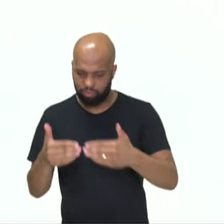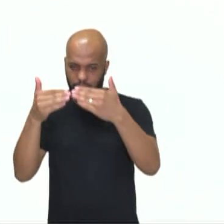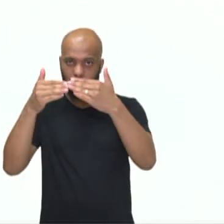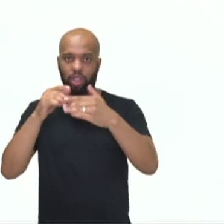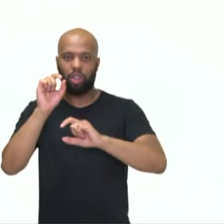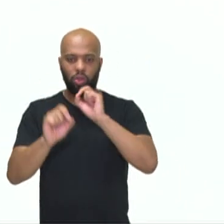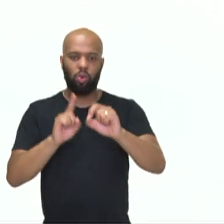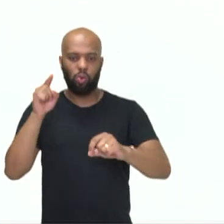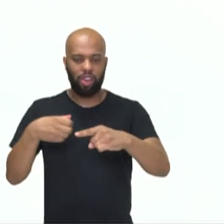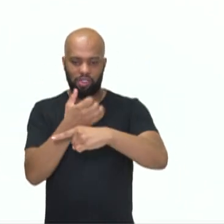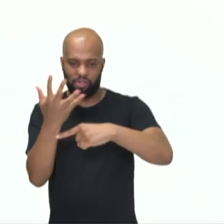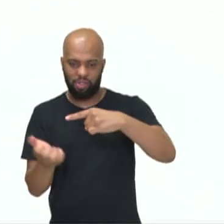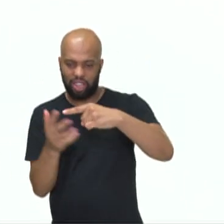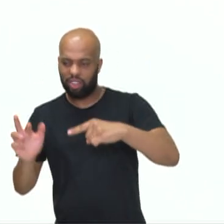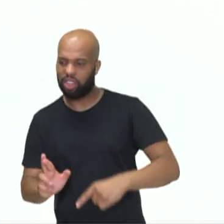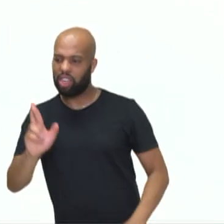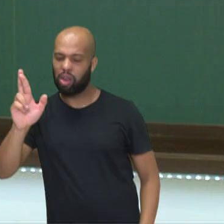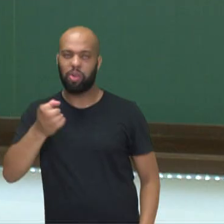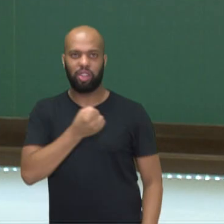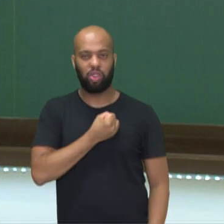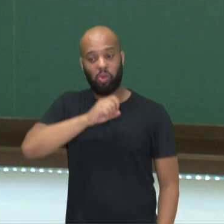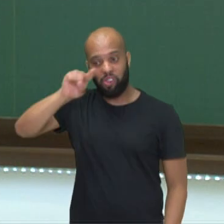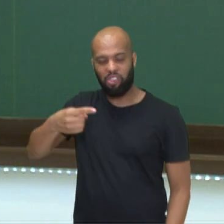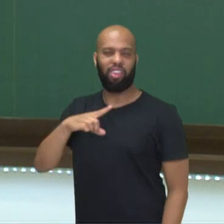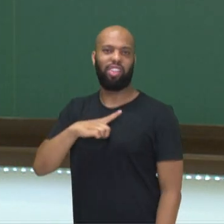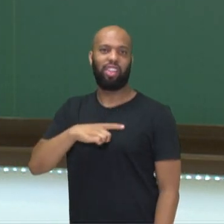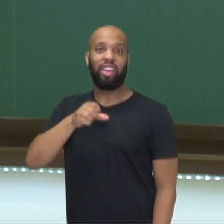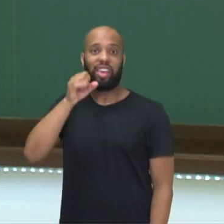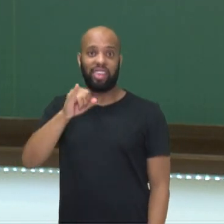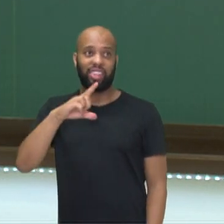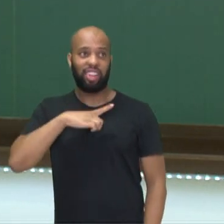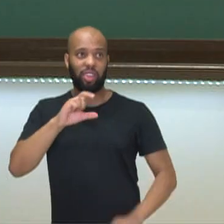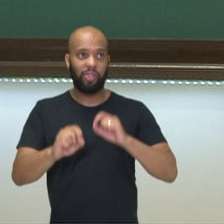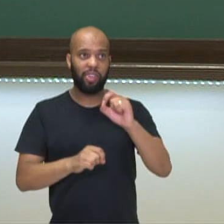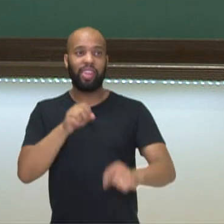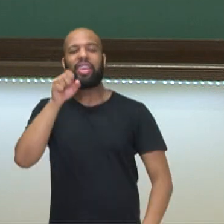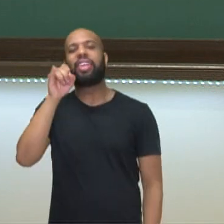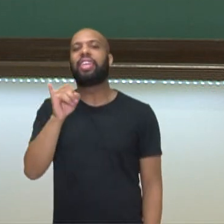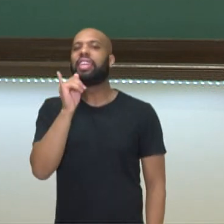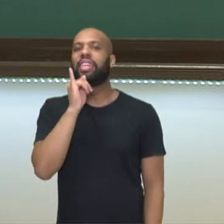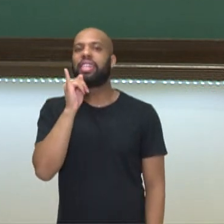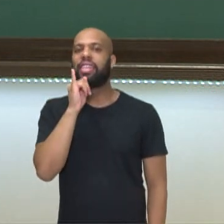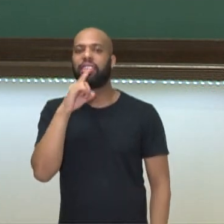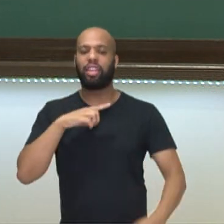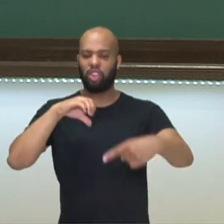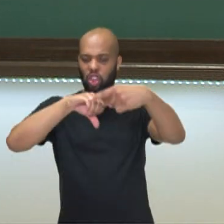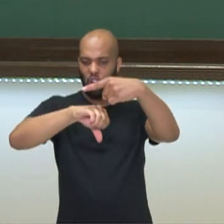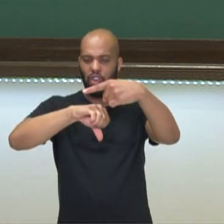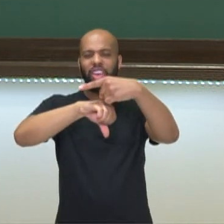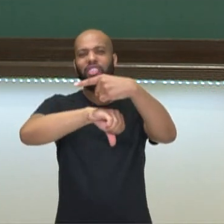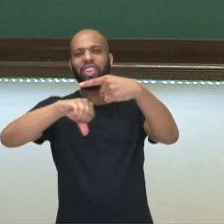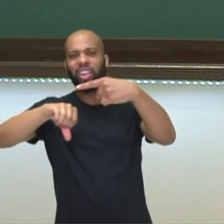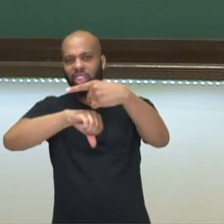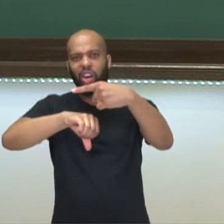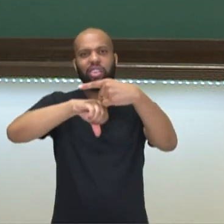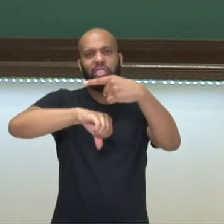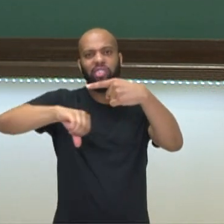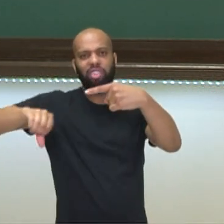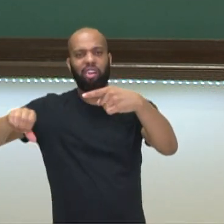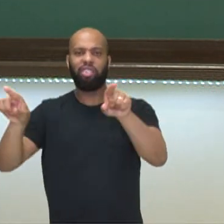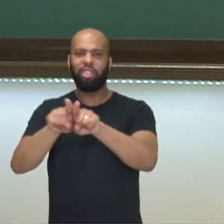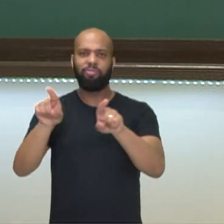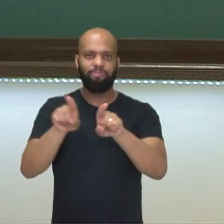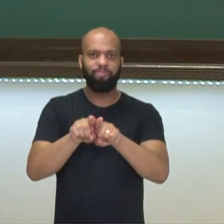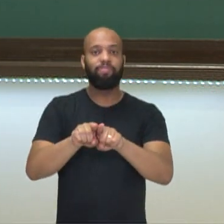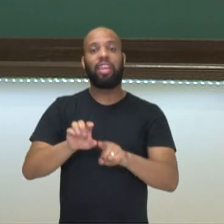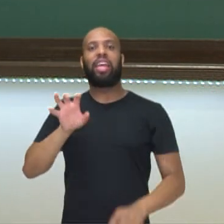geratriz de dízima periódica. Então, se você tem lá um denominador 9, um denominador 99, um denominador 999, certo?